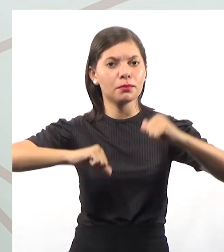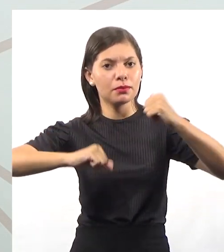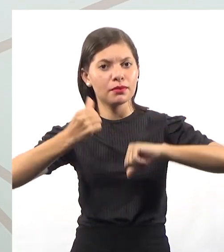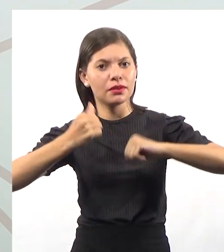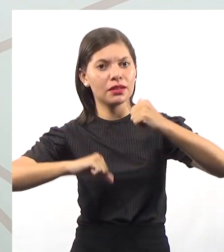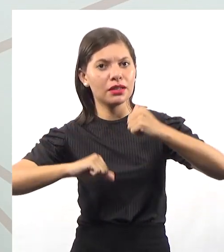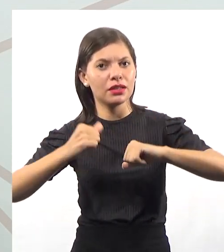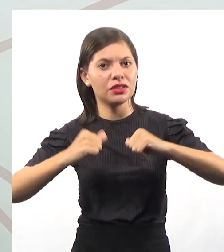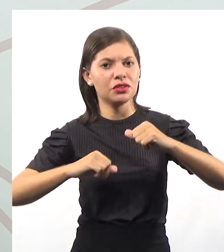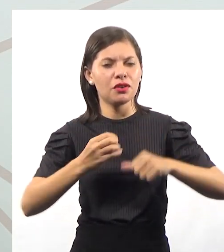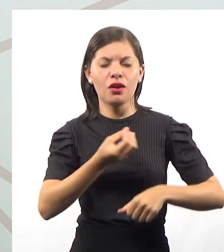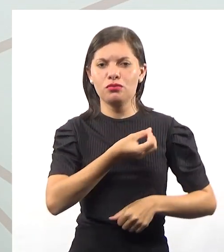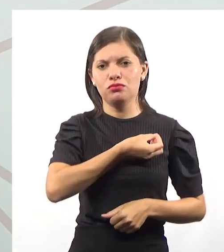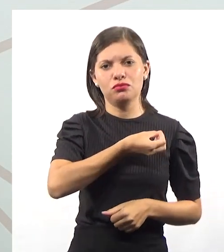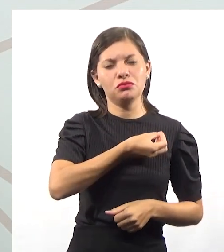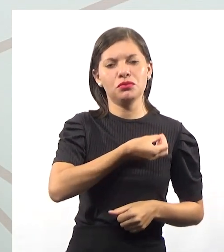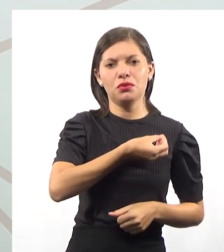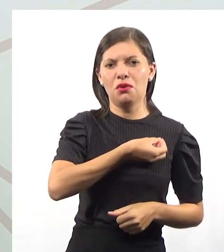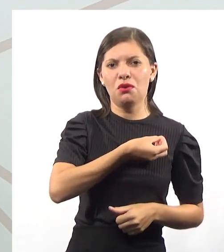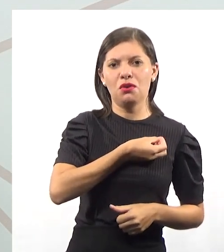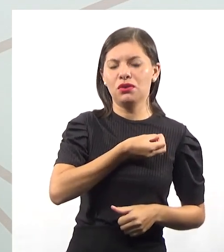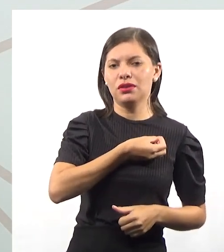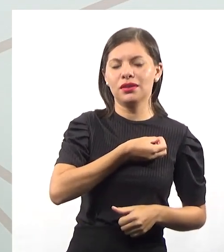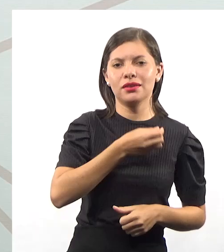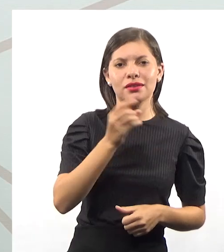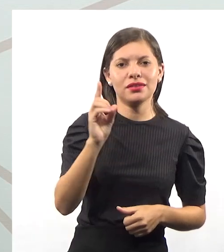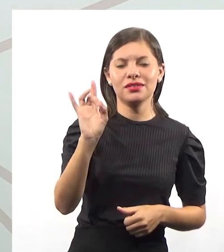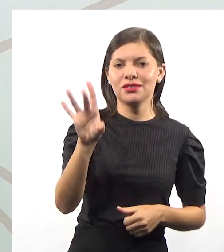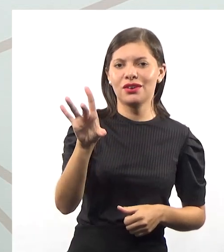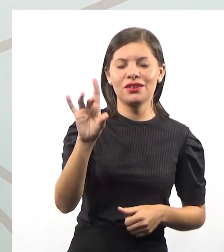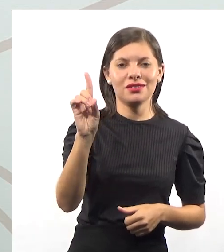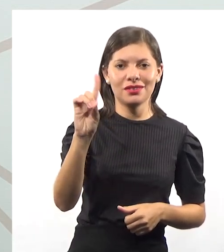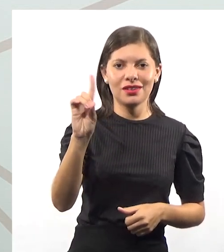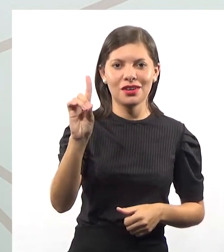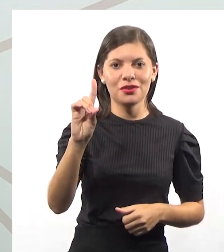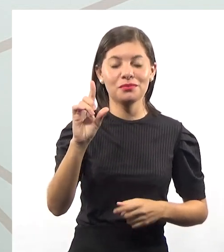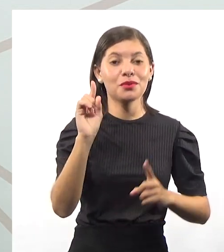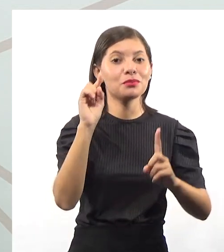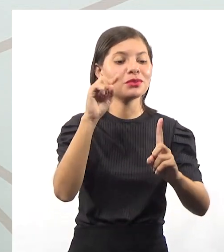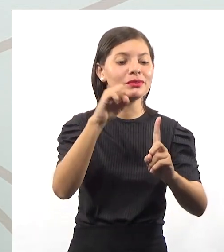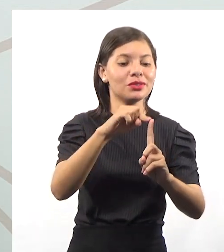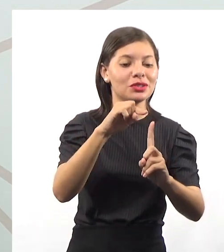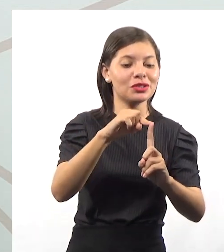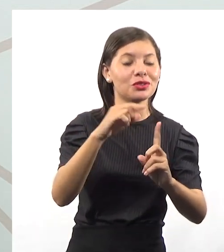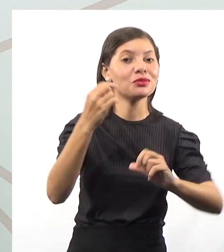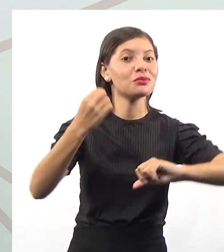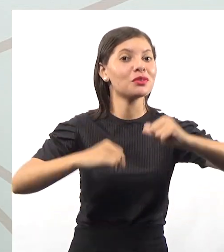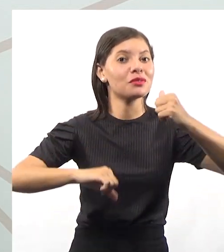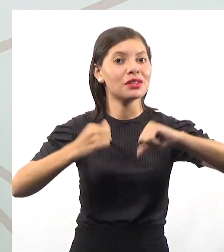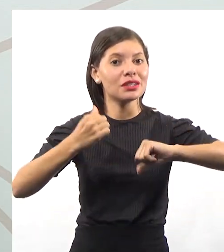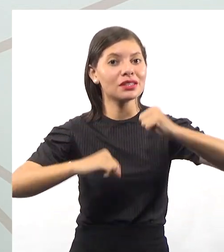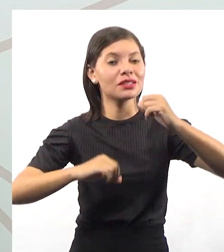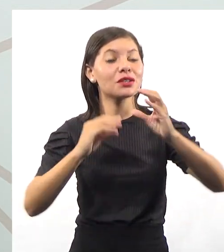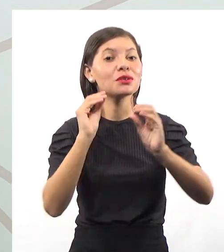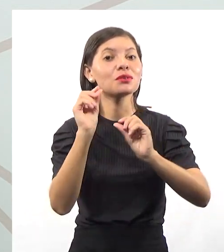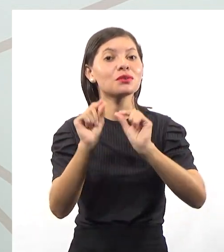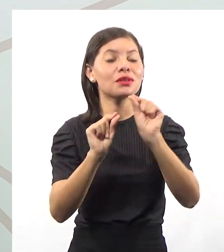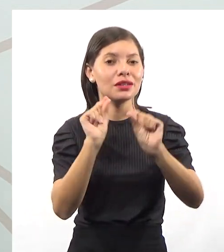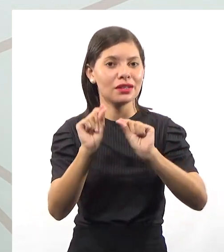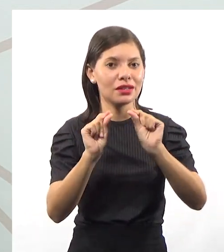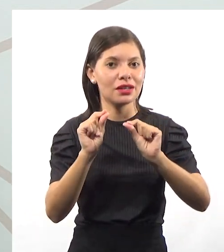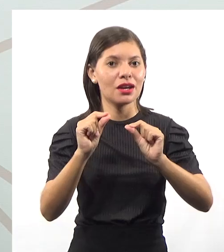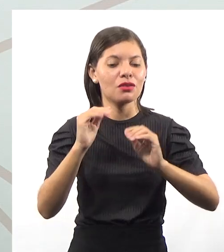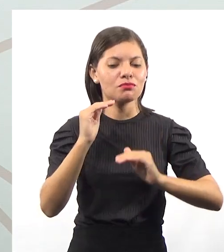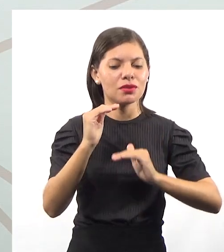está baseado em notas. Não é esse o objetivo da avaliação. O objetivo da avaliação é justamente o desenvolvimento